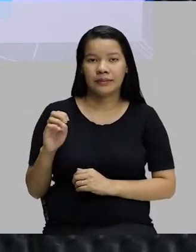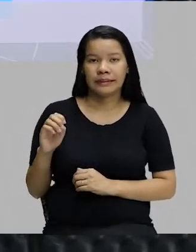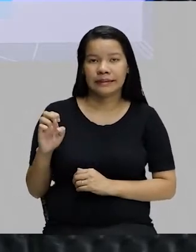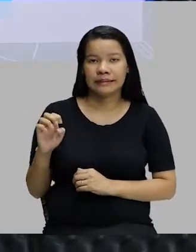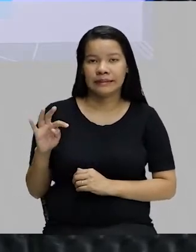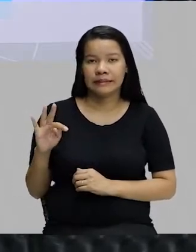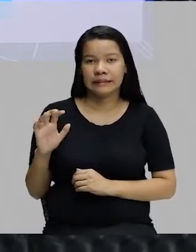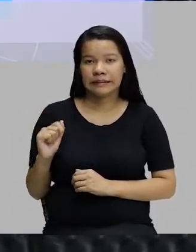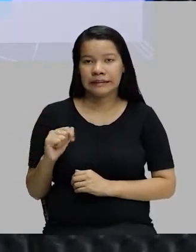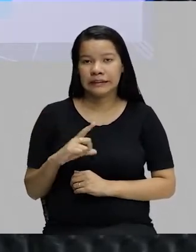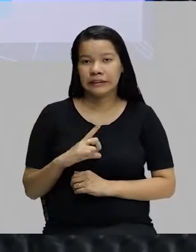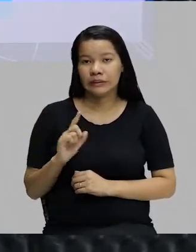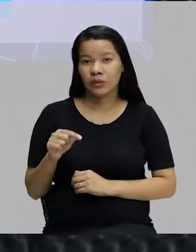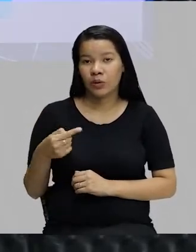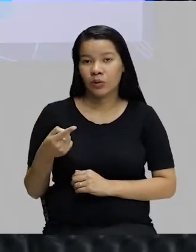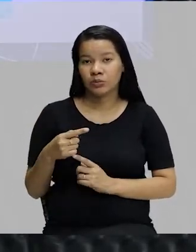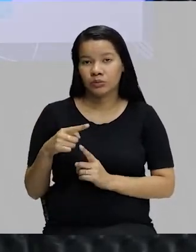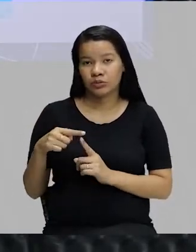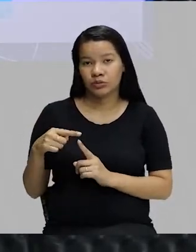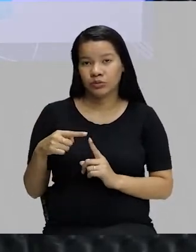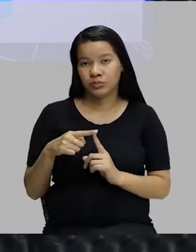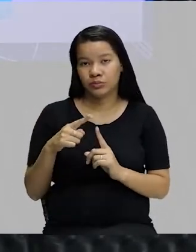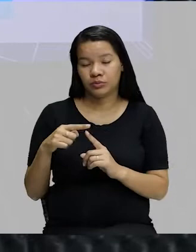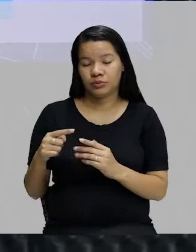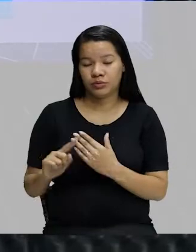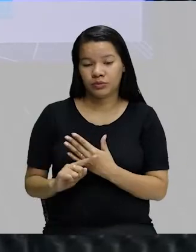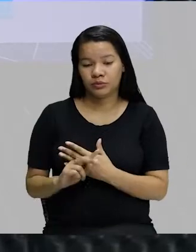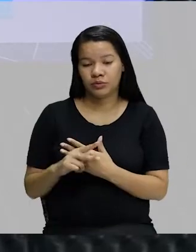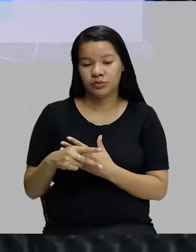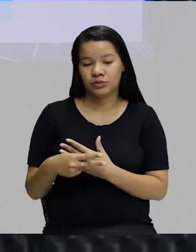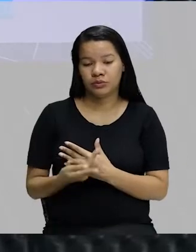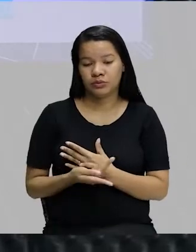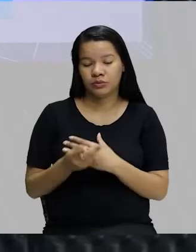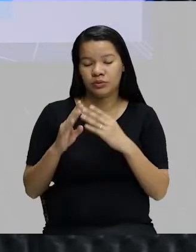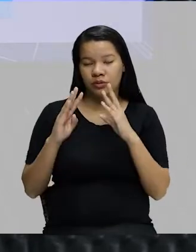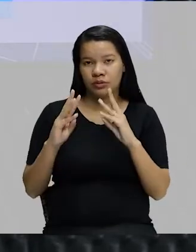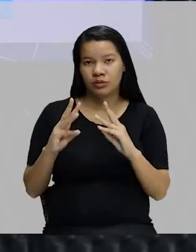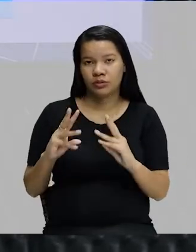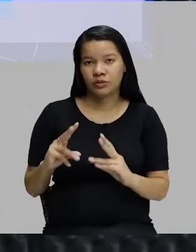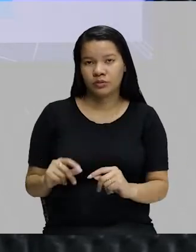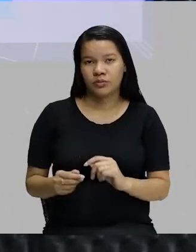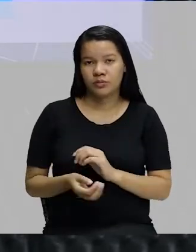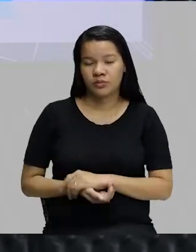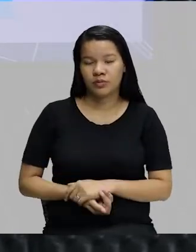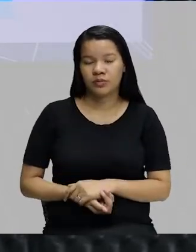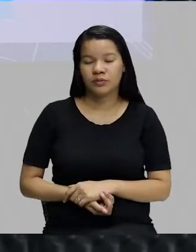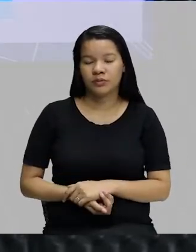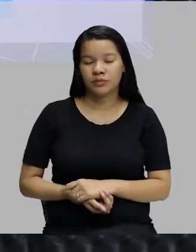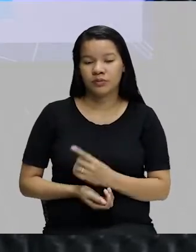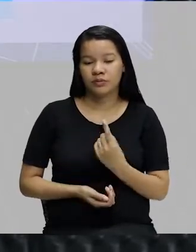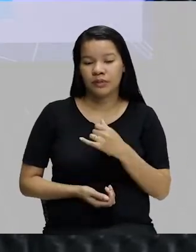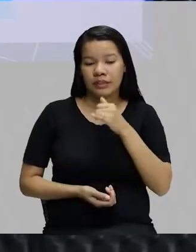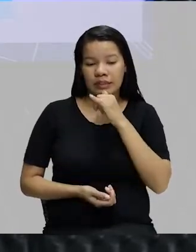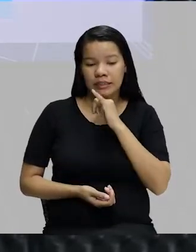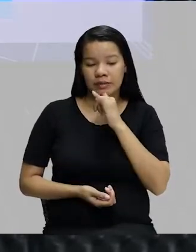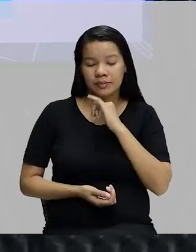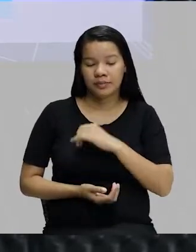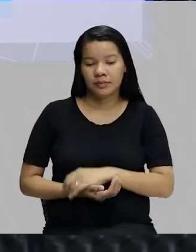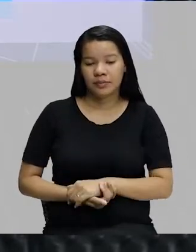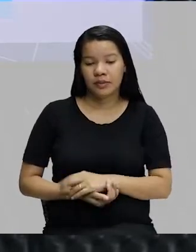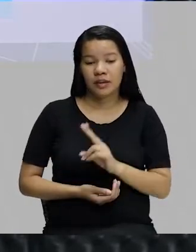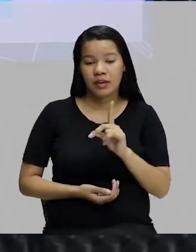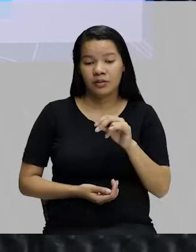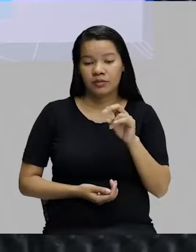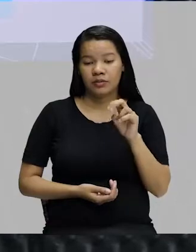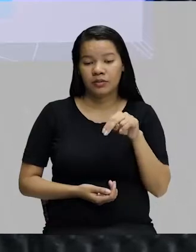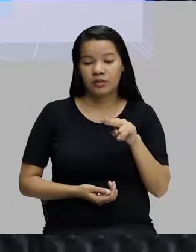outros tipos, em consequência da decomposição do núcleo atômico. Uma delas, por exemplo, é o